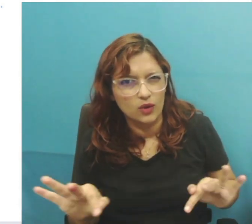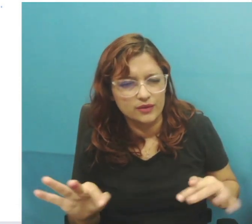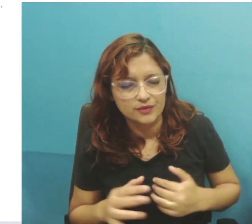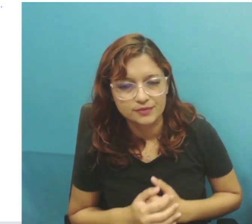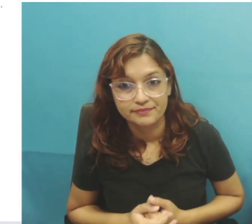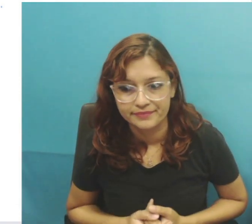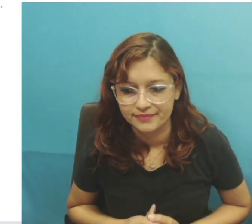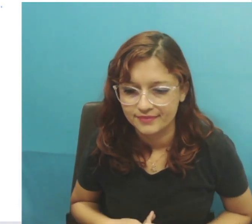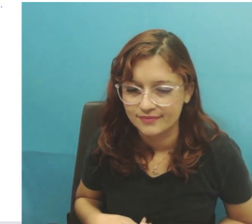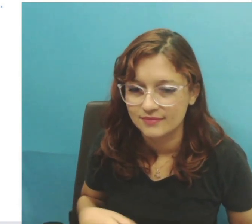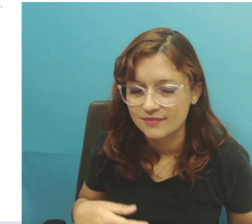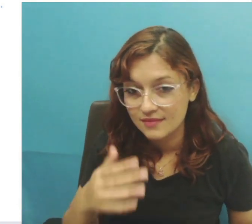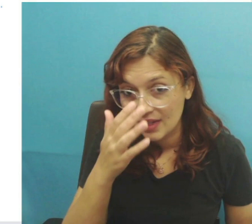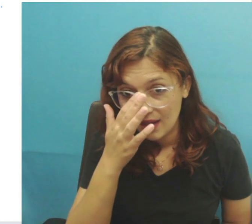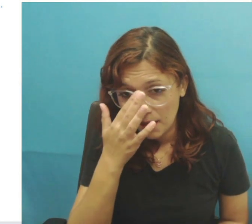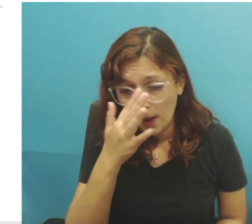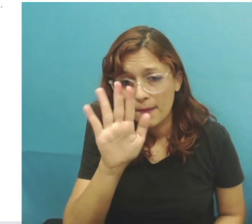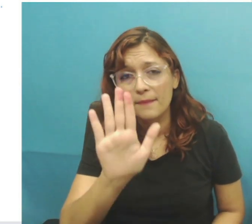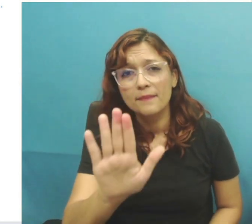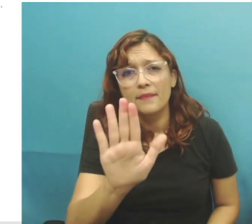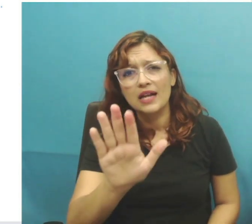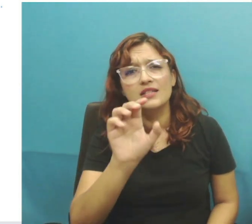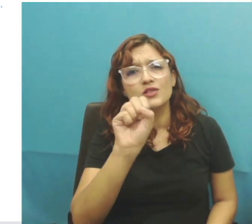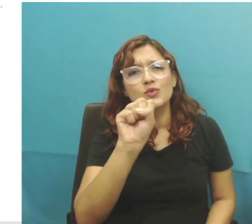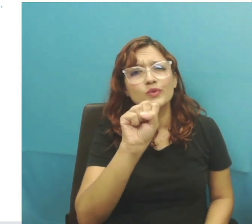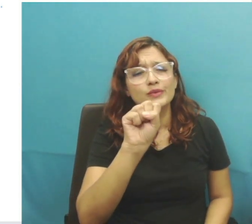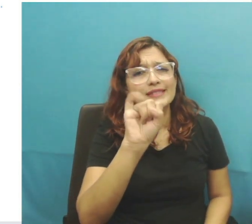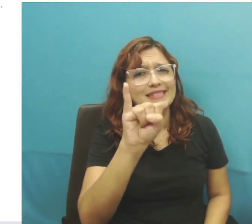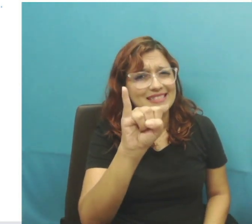Bateu o pé. Coitada, dói.